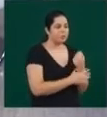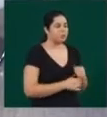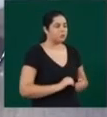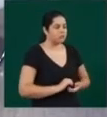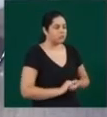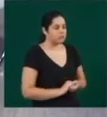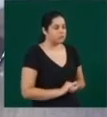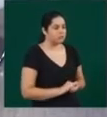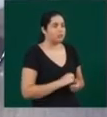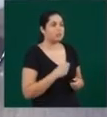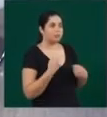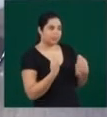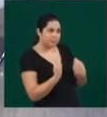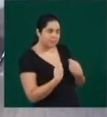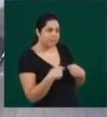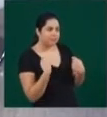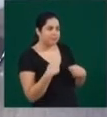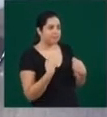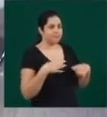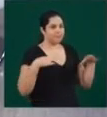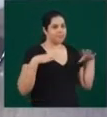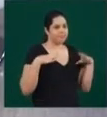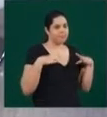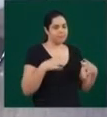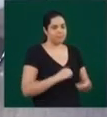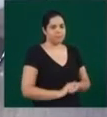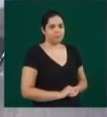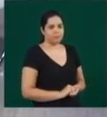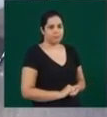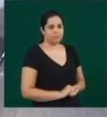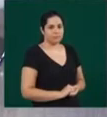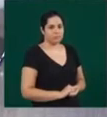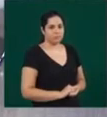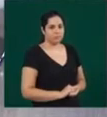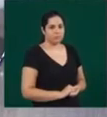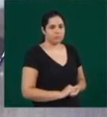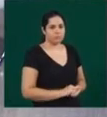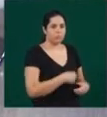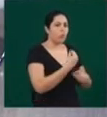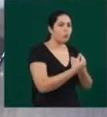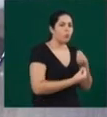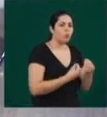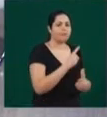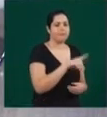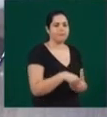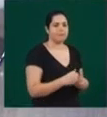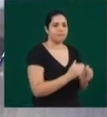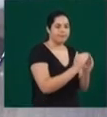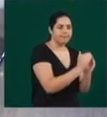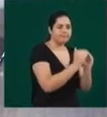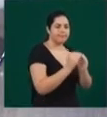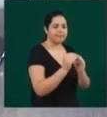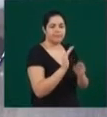vez mais fundamental, principalmente nesses feriados. Uhum. Nesse contexto, como é que funciona o projeto Vizinhança Solidária? É realmente ser amigo do seu